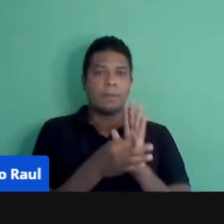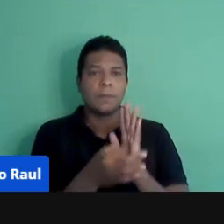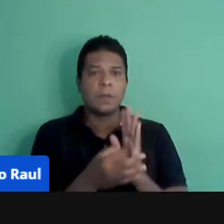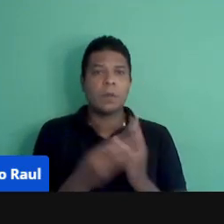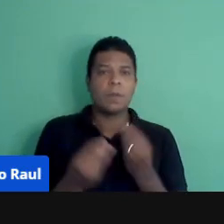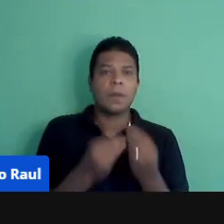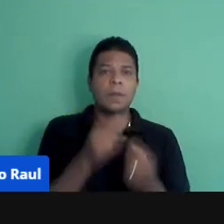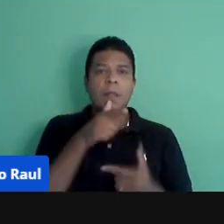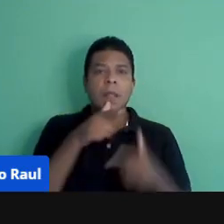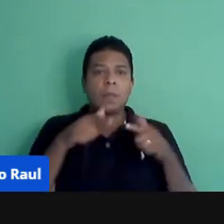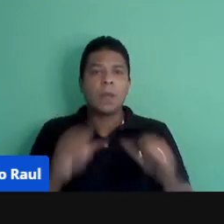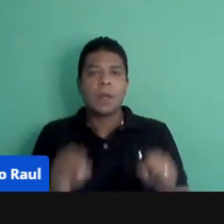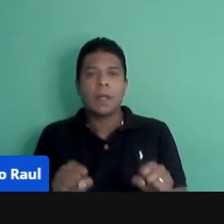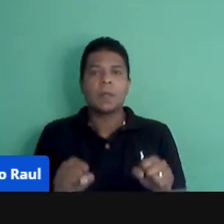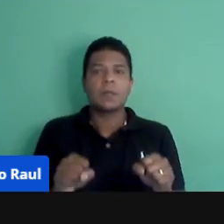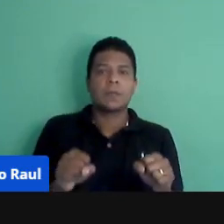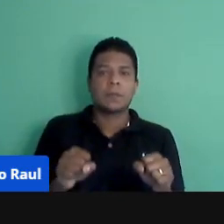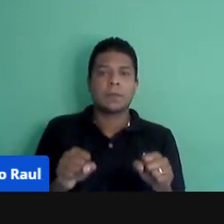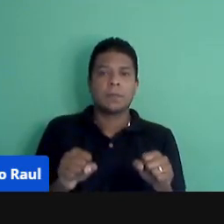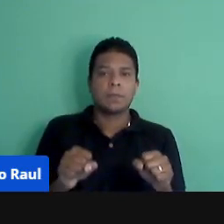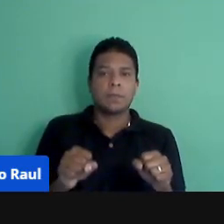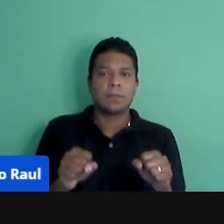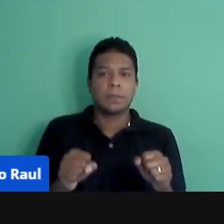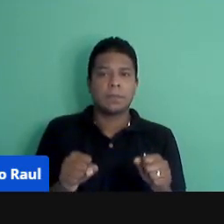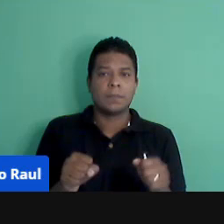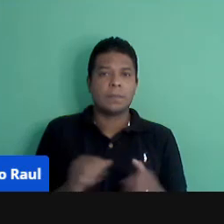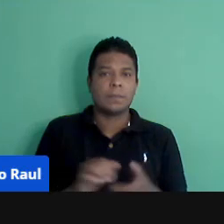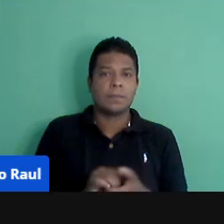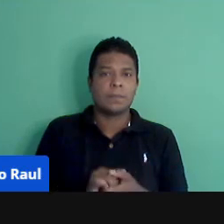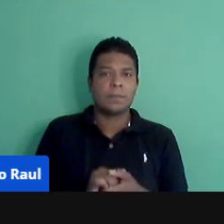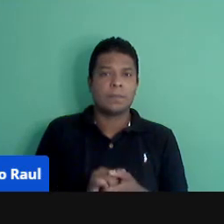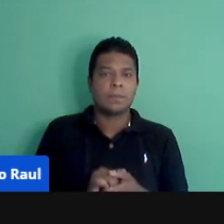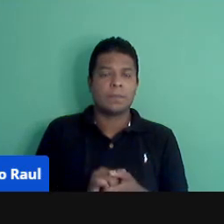linguagem, né? Que você disse que você